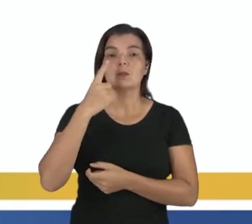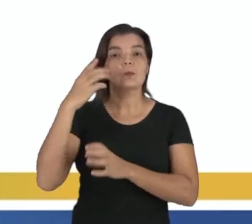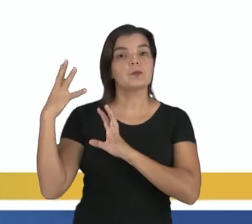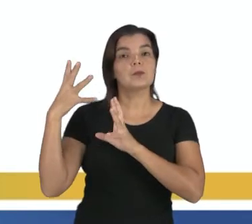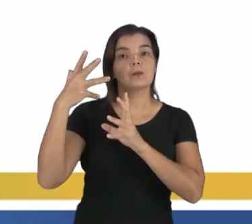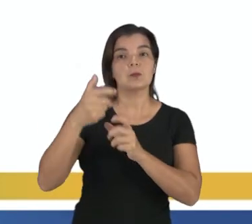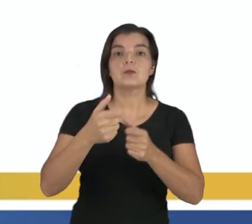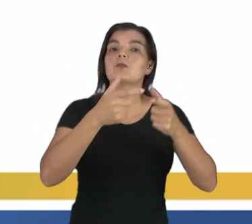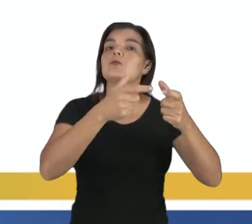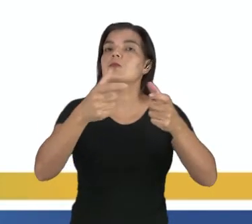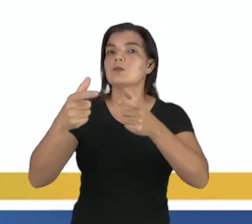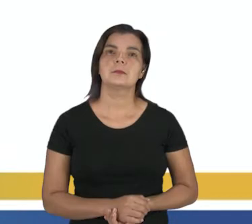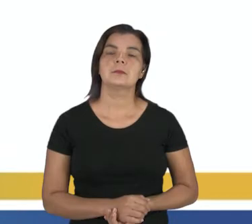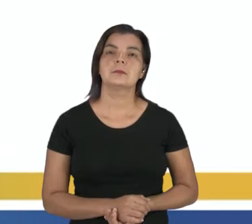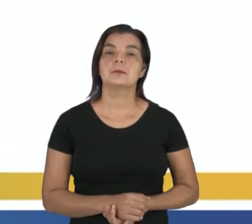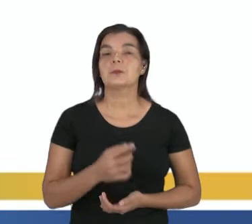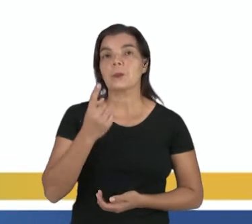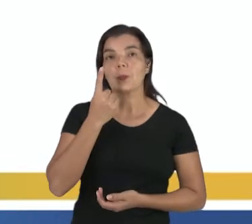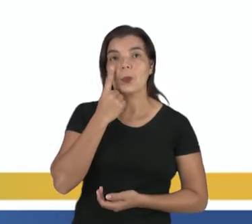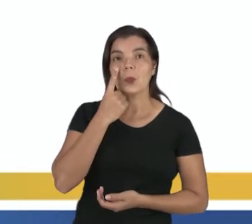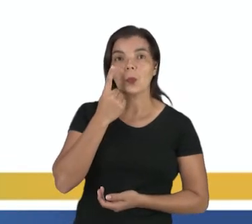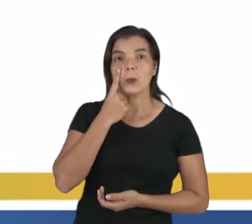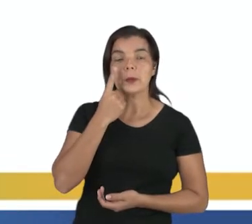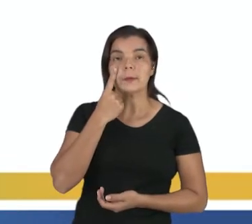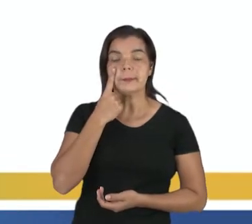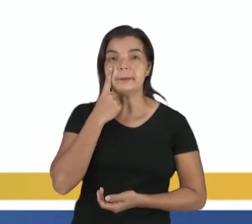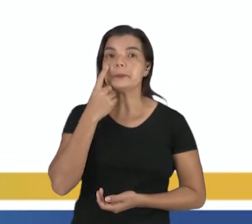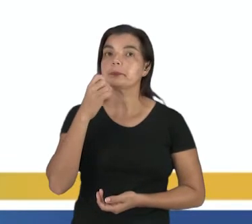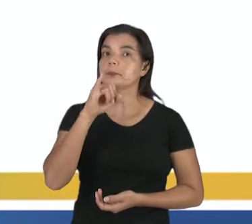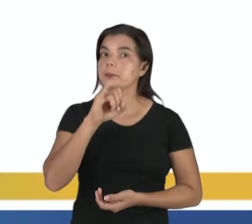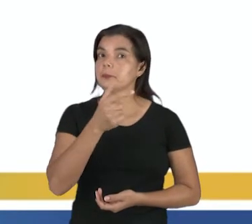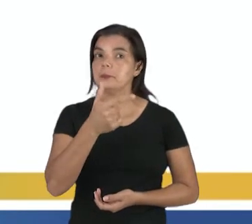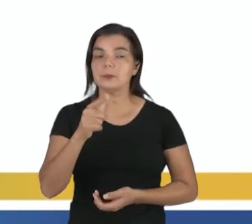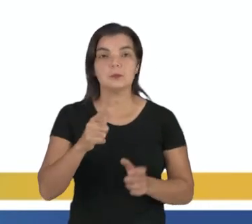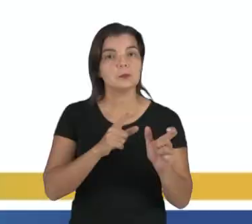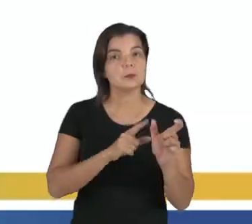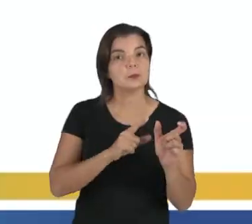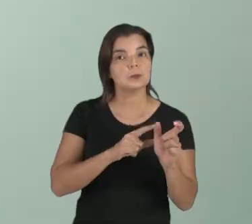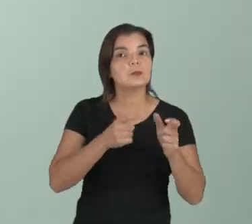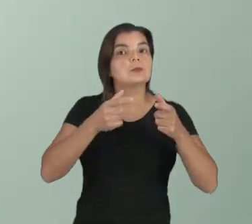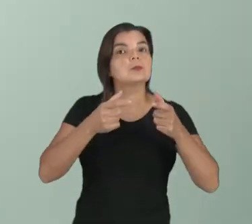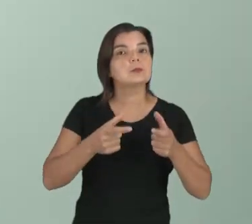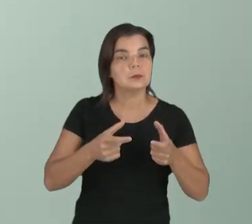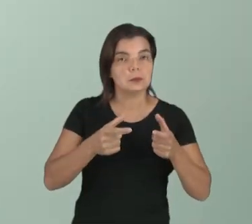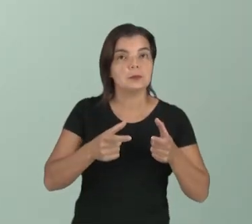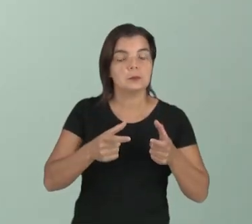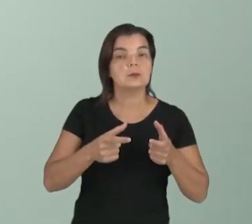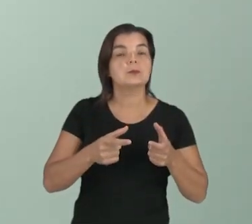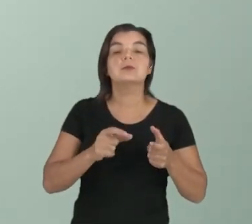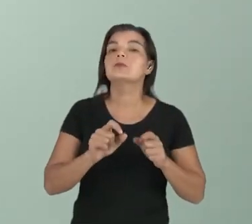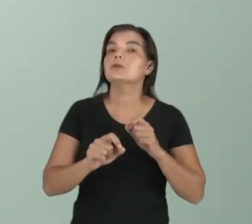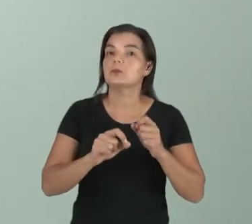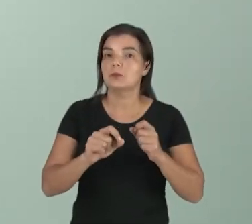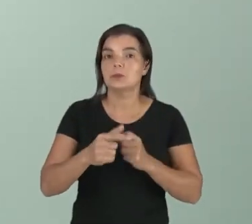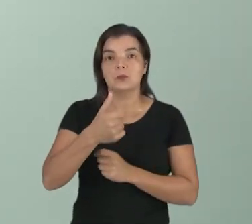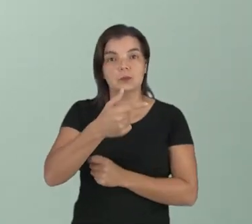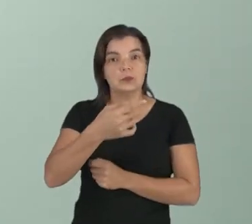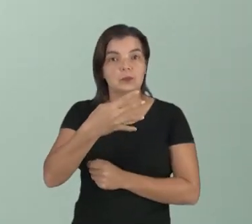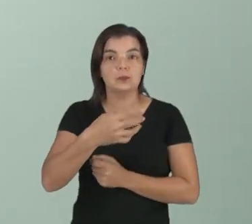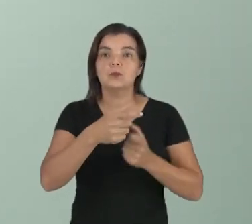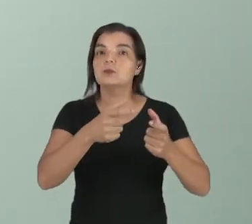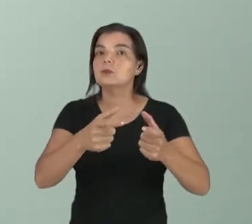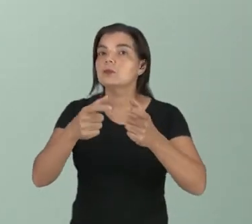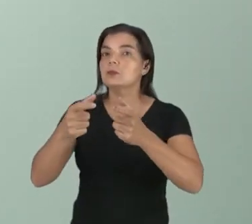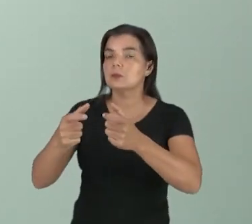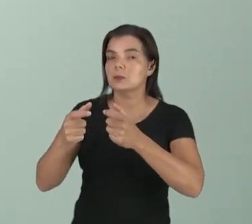retomar lugares. Observem que se não tivesse a palavra onde, a expressão 24